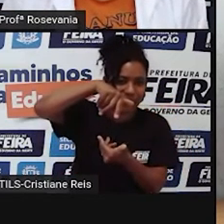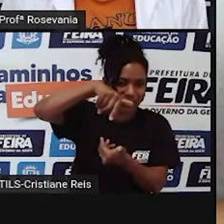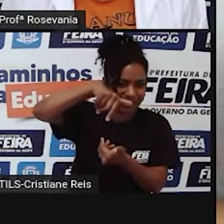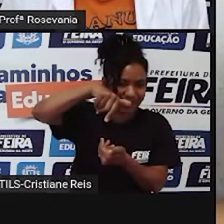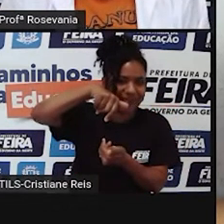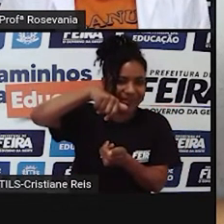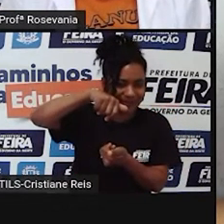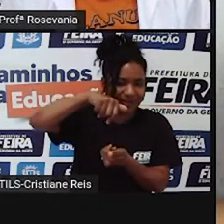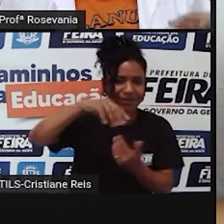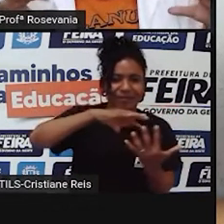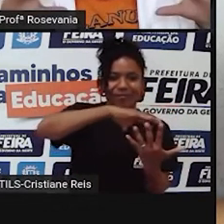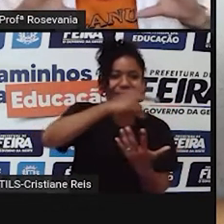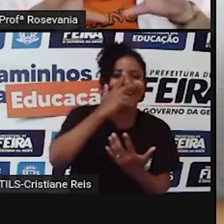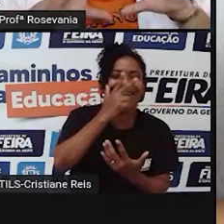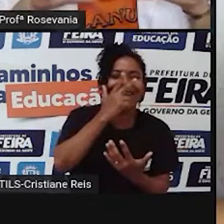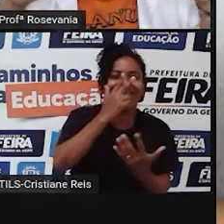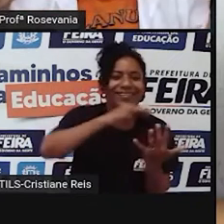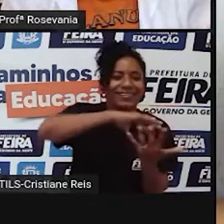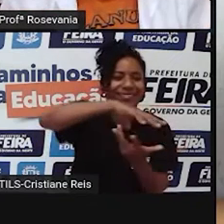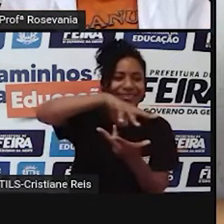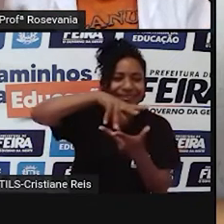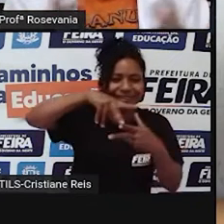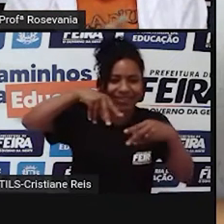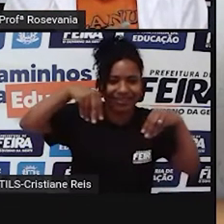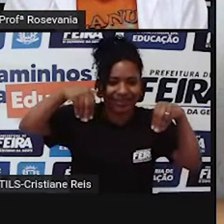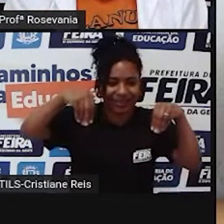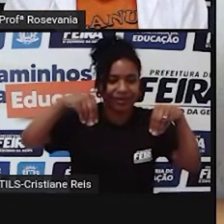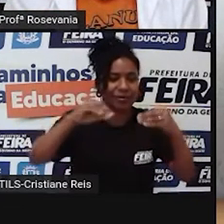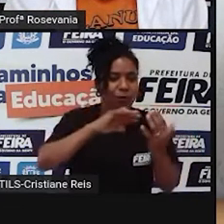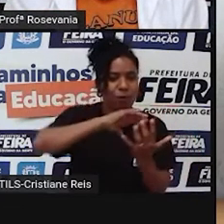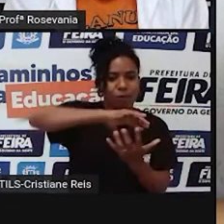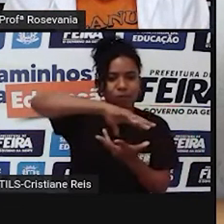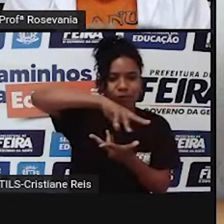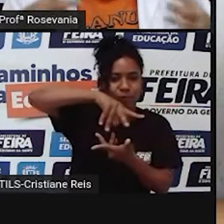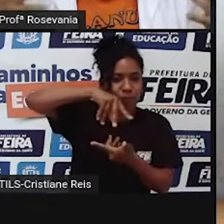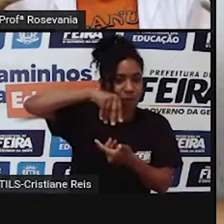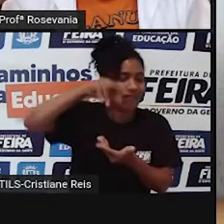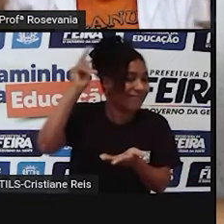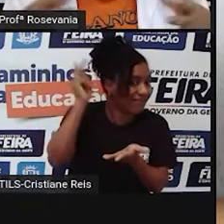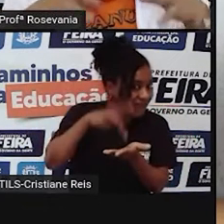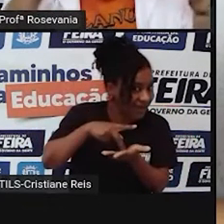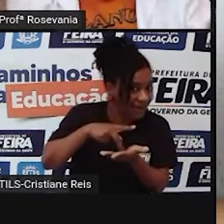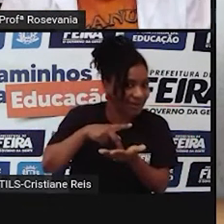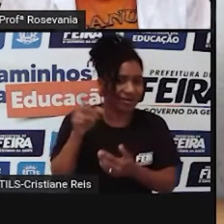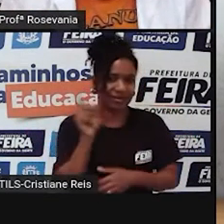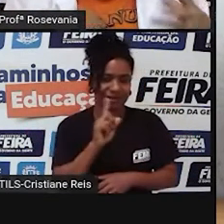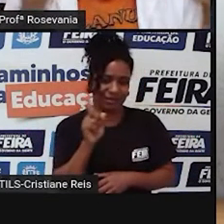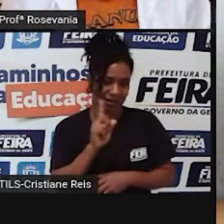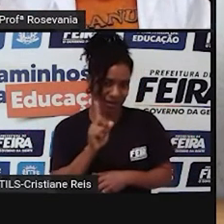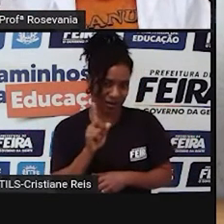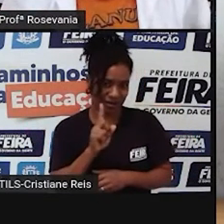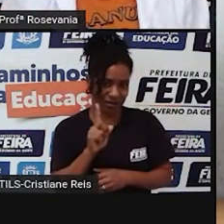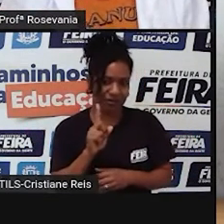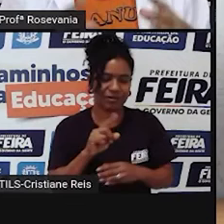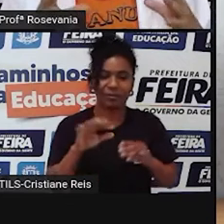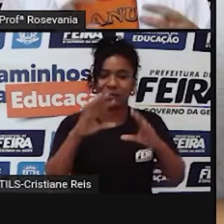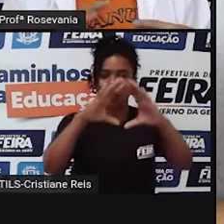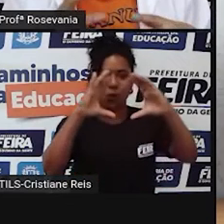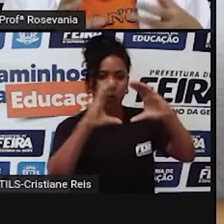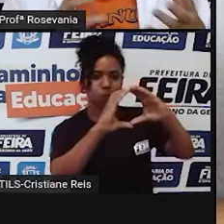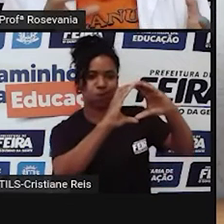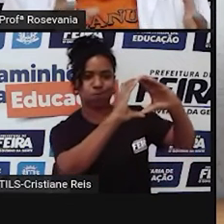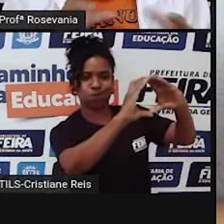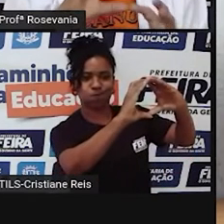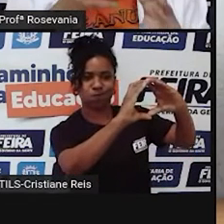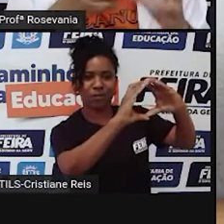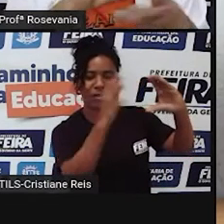que a Terra ela tem esse formato meio esférico, né? Na realidade, não é um círculo perfeito, né? Ele